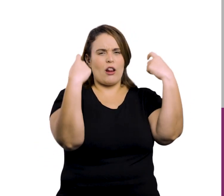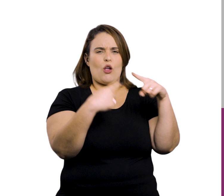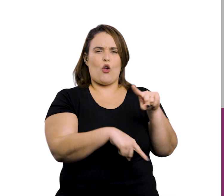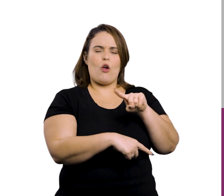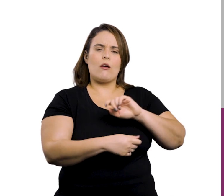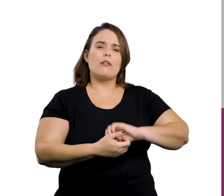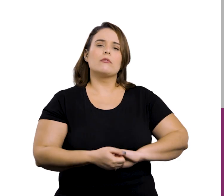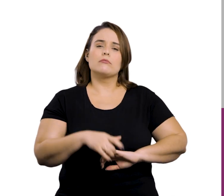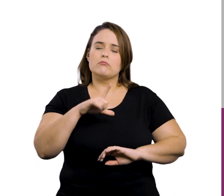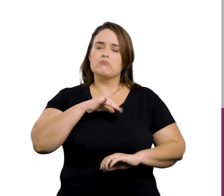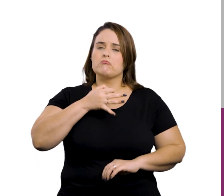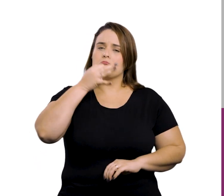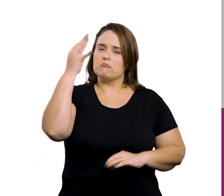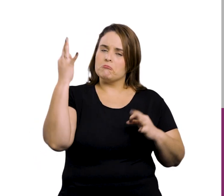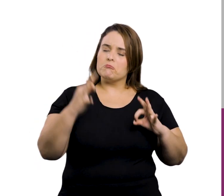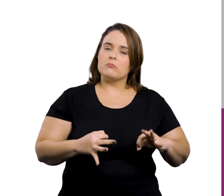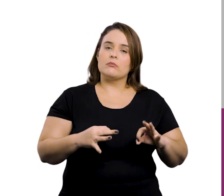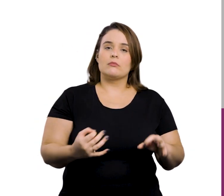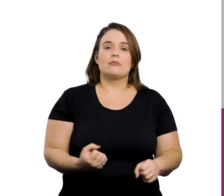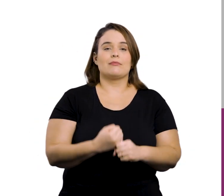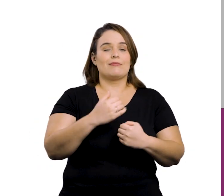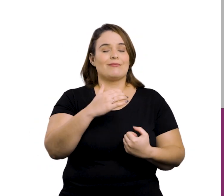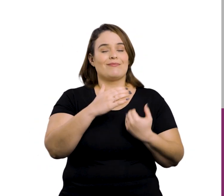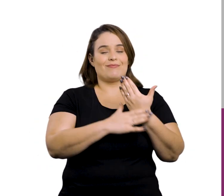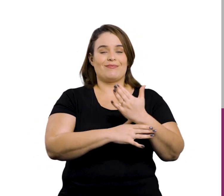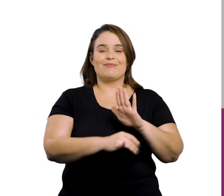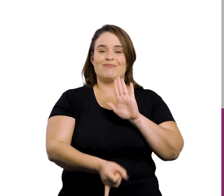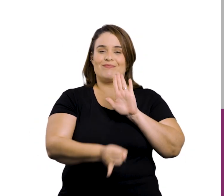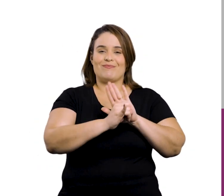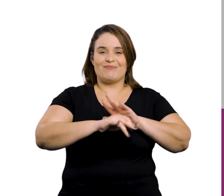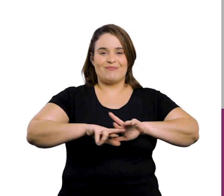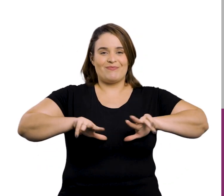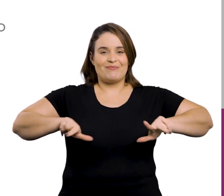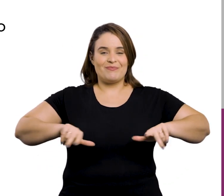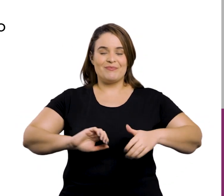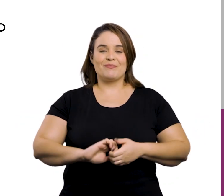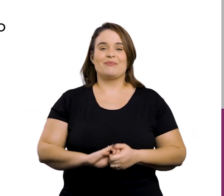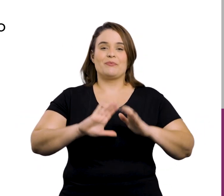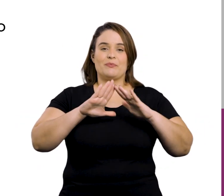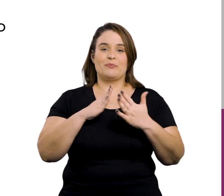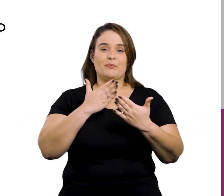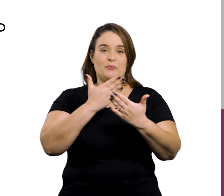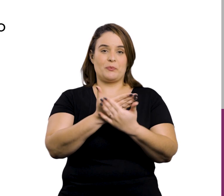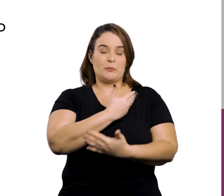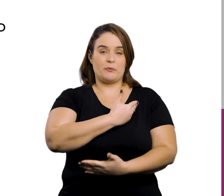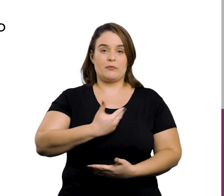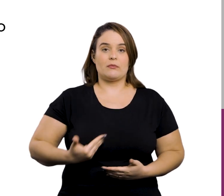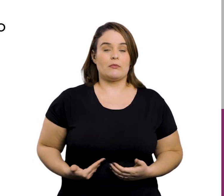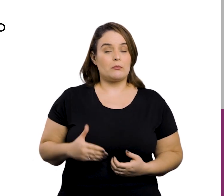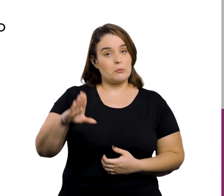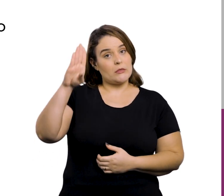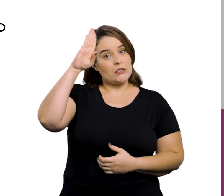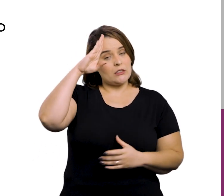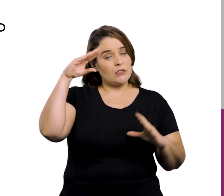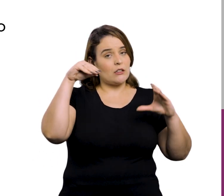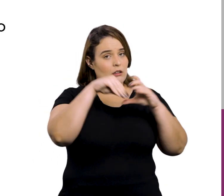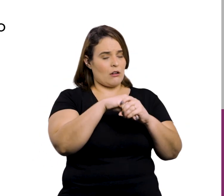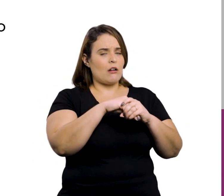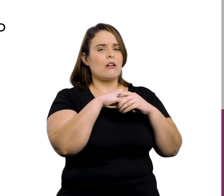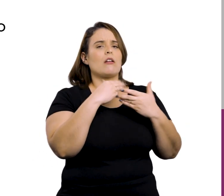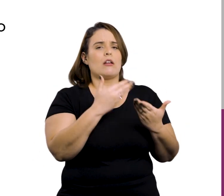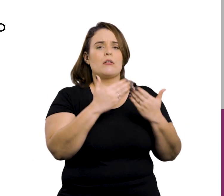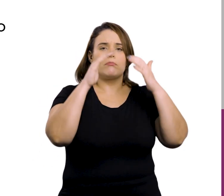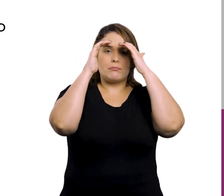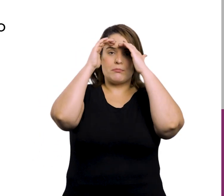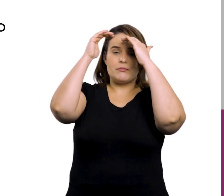violência, de afirmação e construção das diferentes identidades. A escola pública que é militarizada